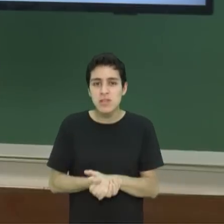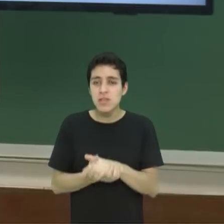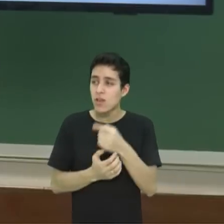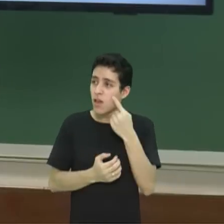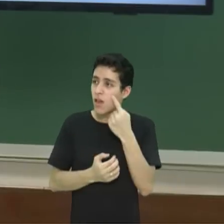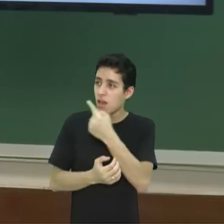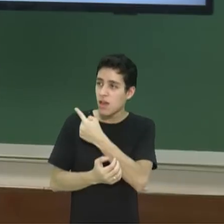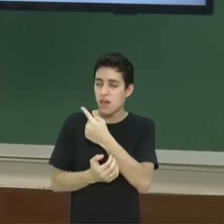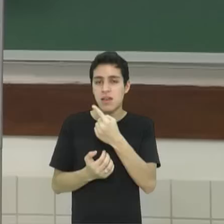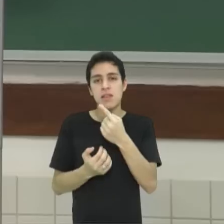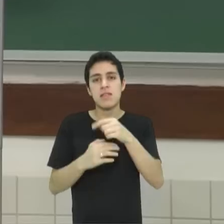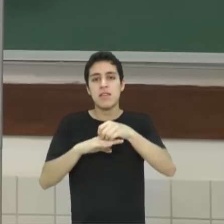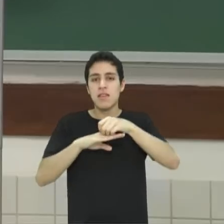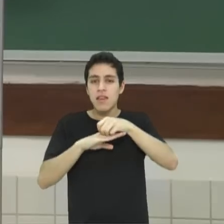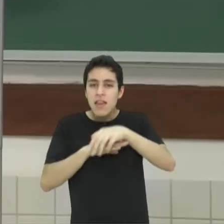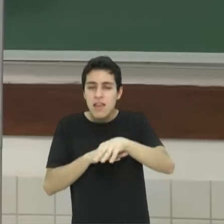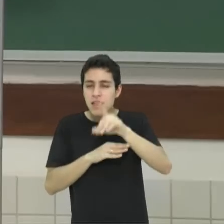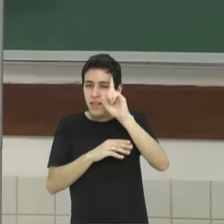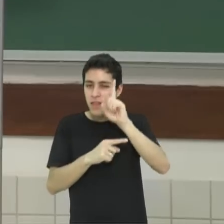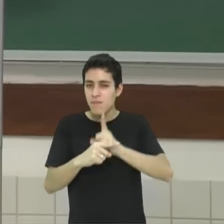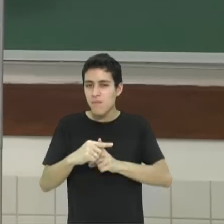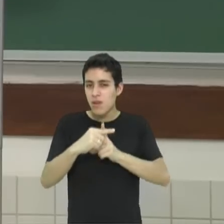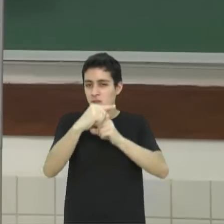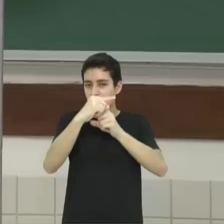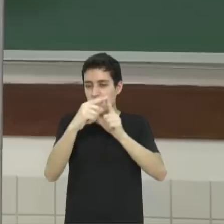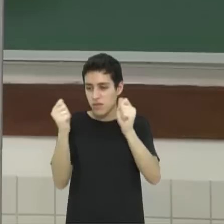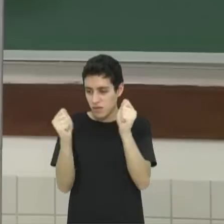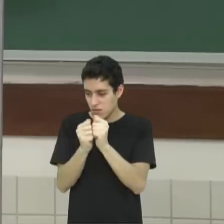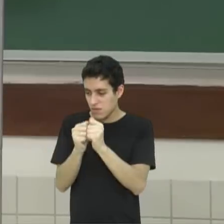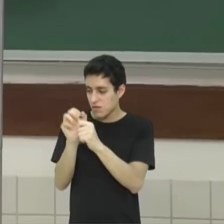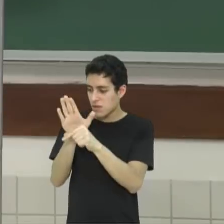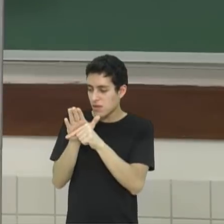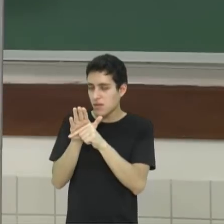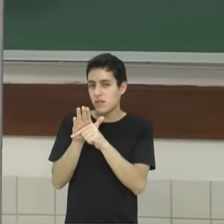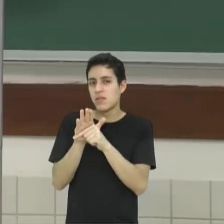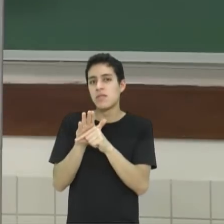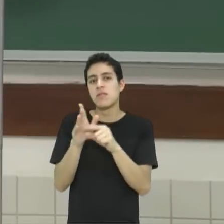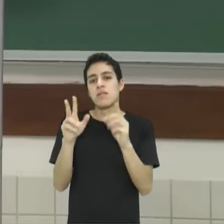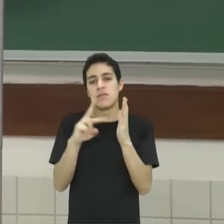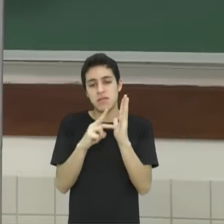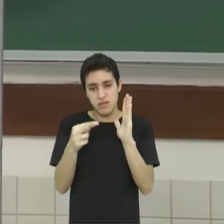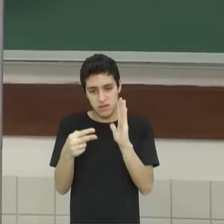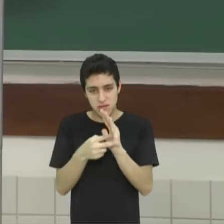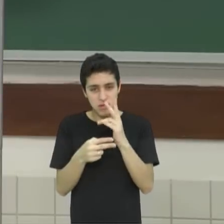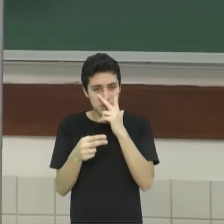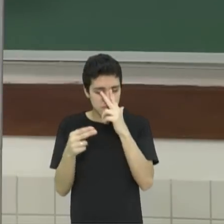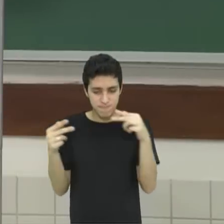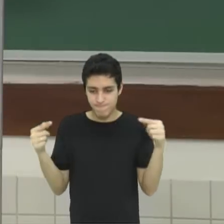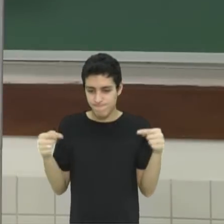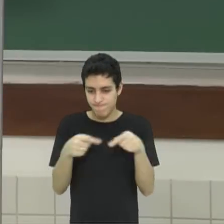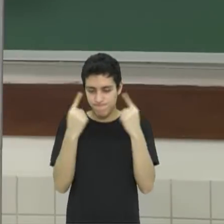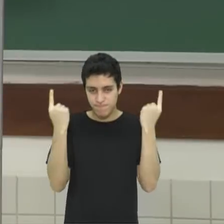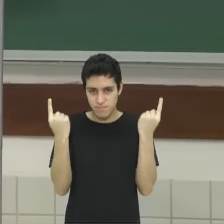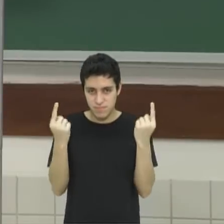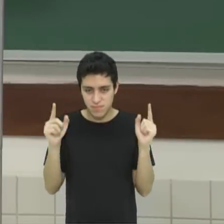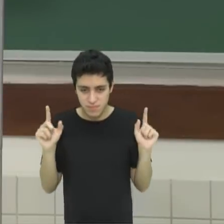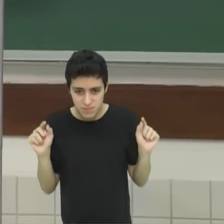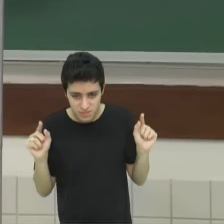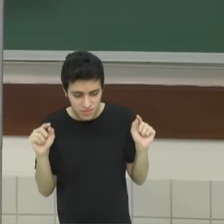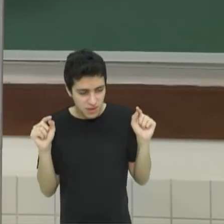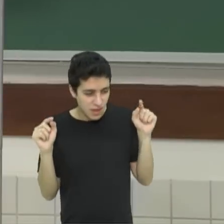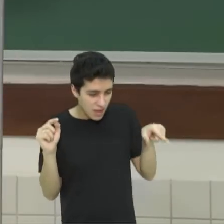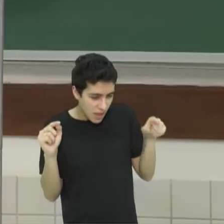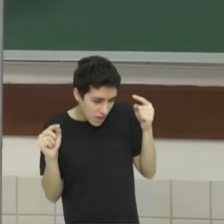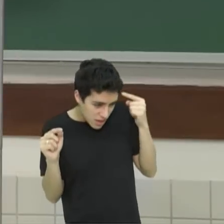quando eu tenho uma ideia positiva junto com uma ideia negativa, eu tenho aqui um embate. Essas duas ideias